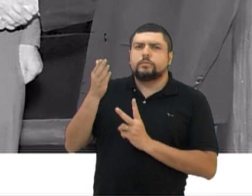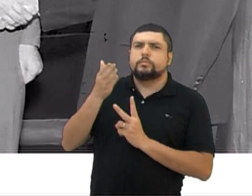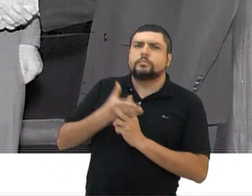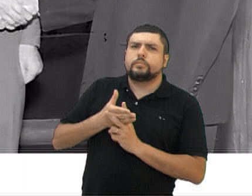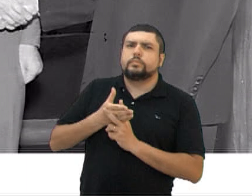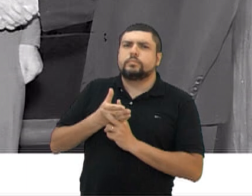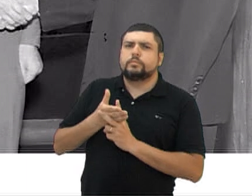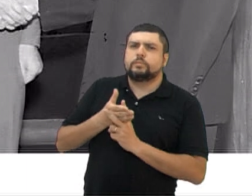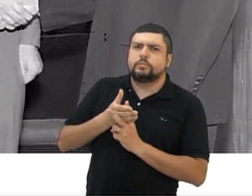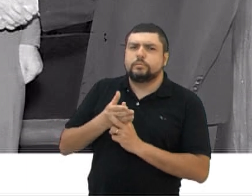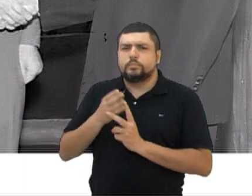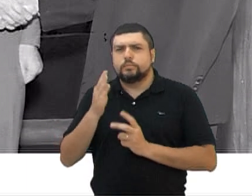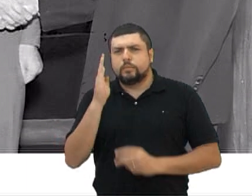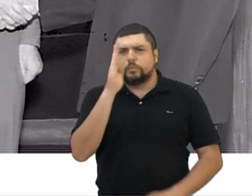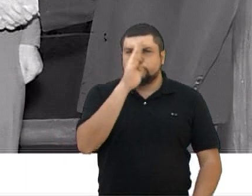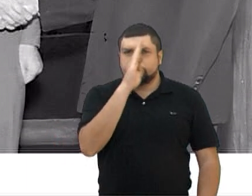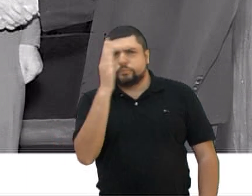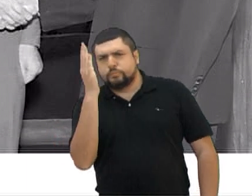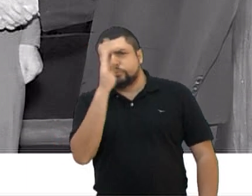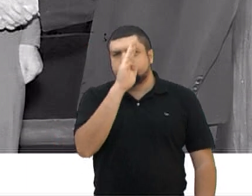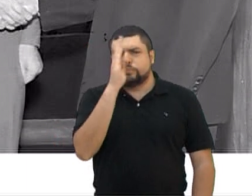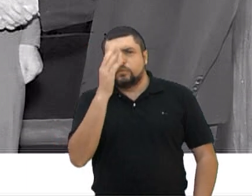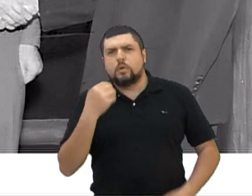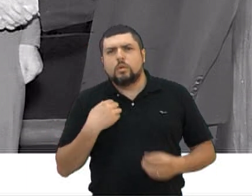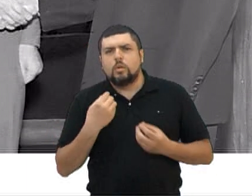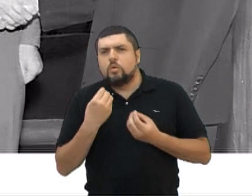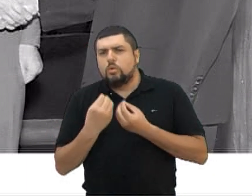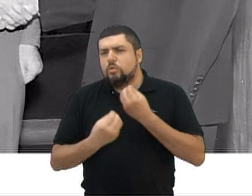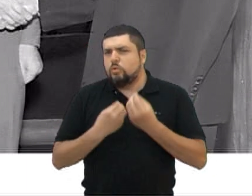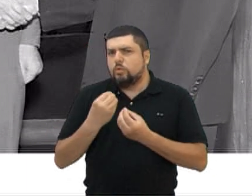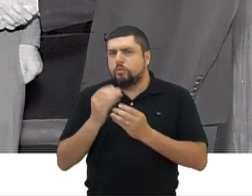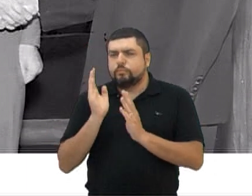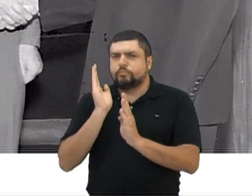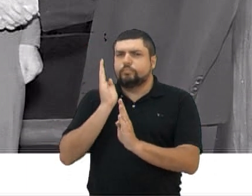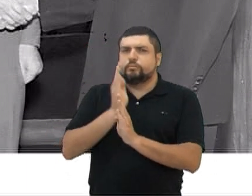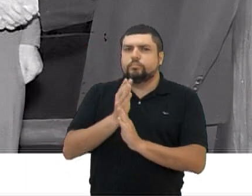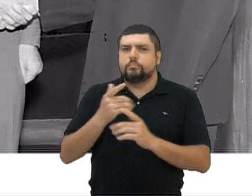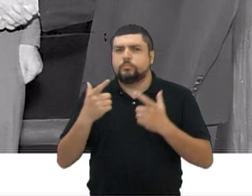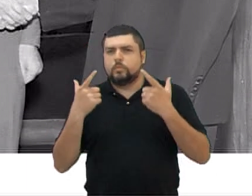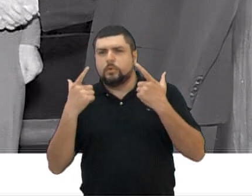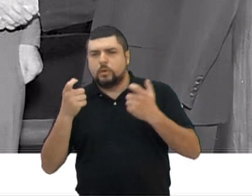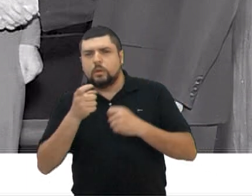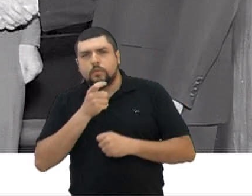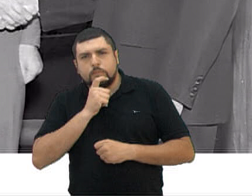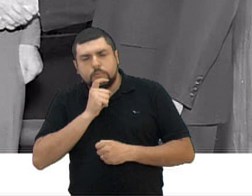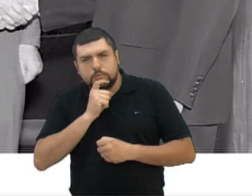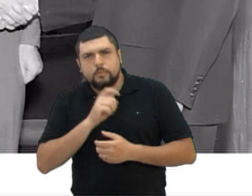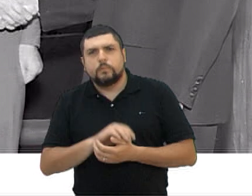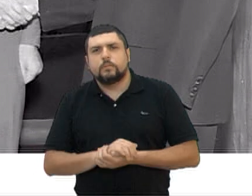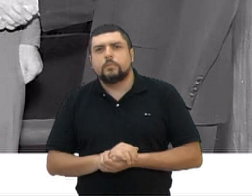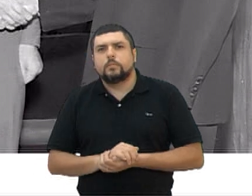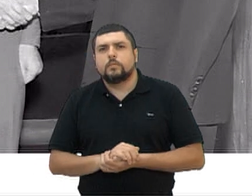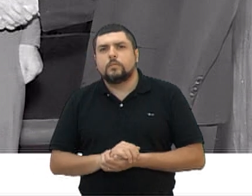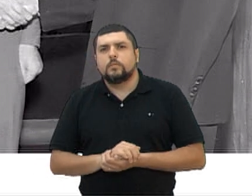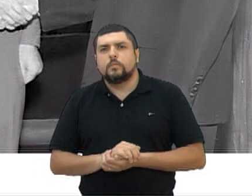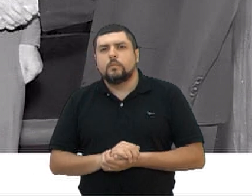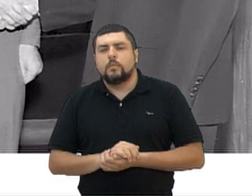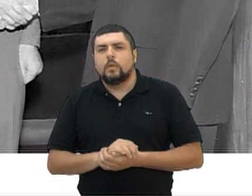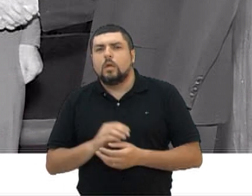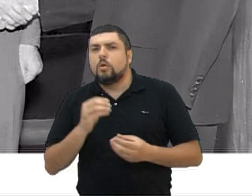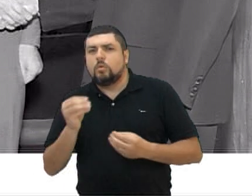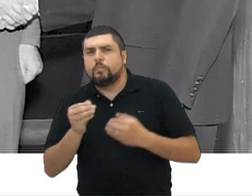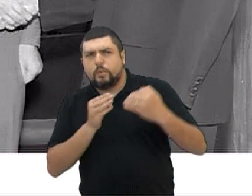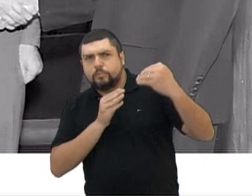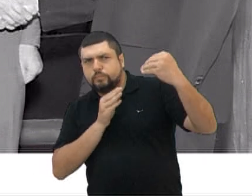relação a esse alinhamento que estava sendo promovido lá na Guerra Fria. O presidente Jânio Quadros, ele resolve não se alinhar